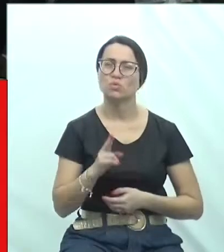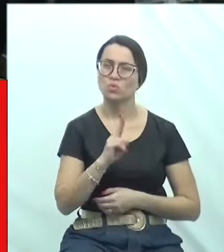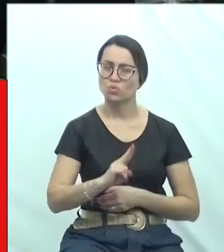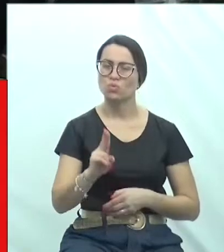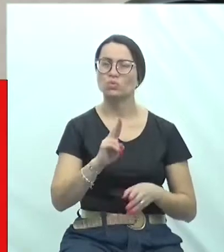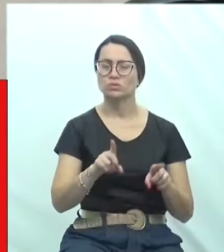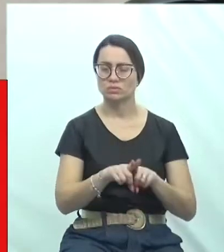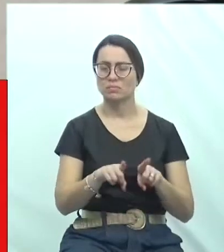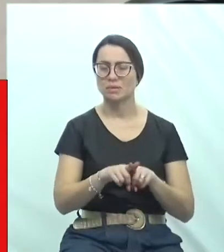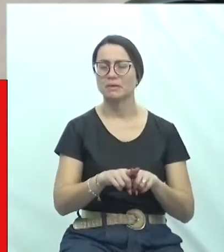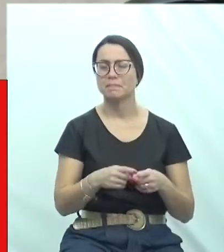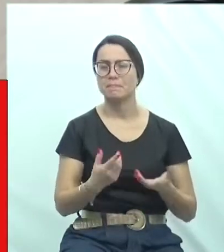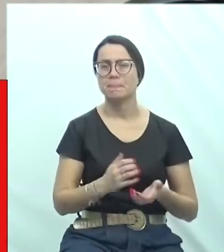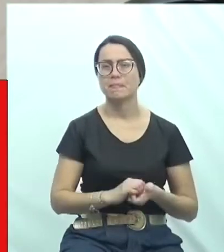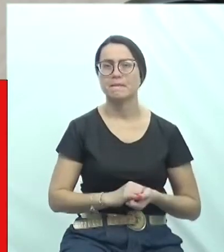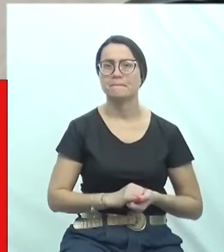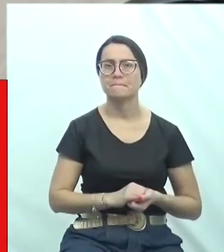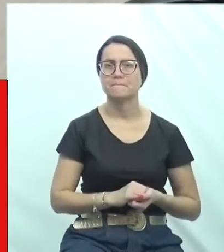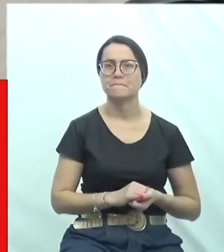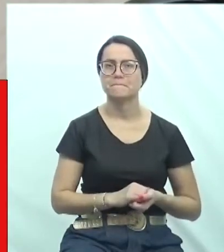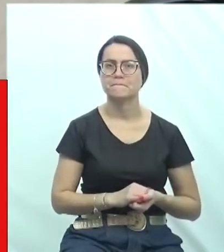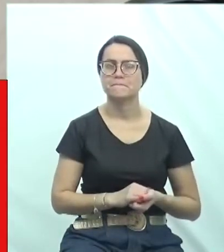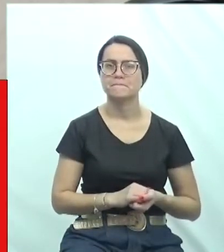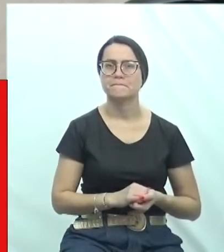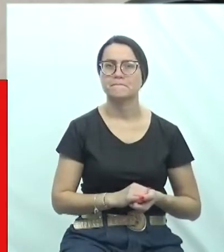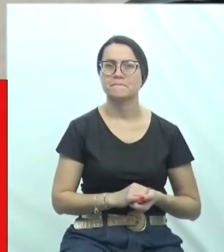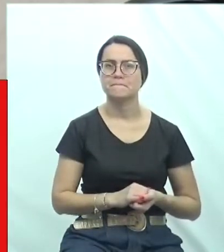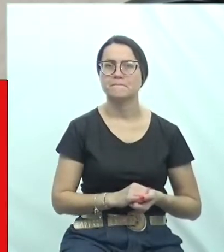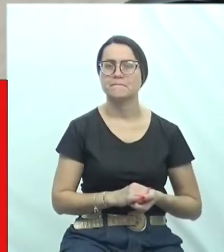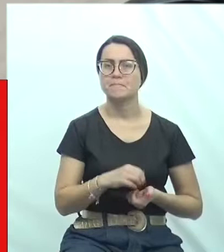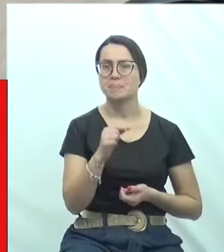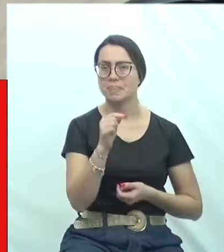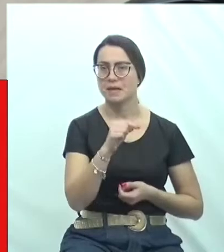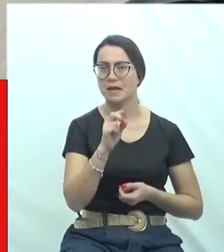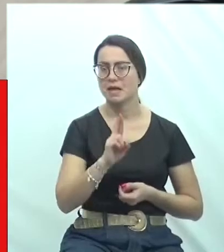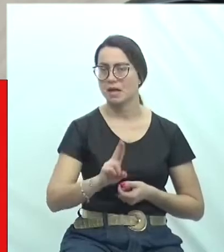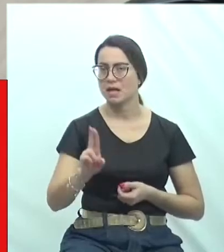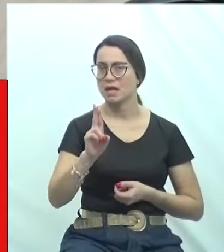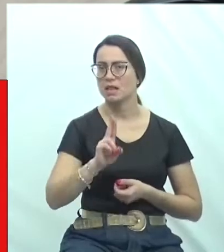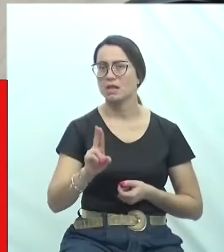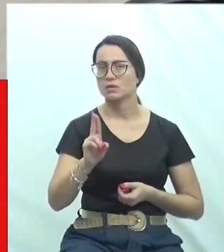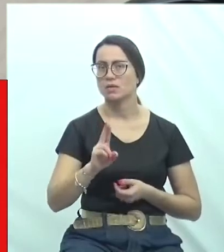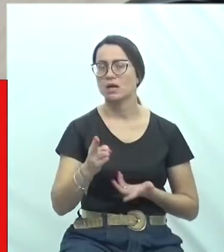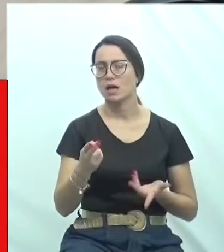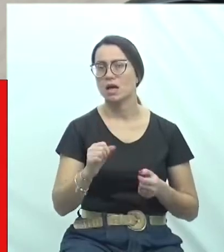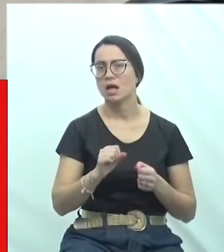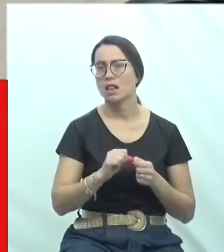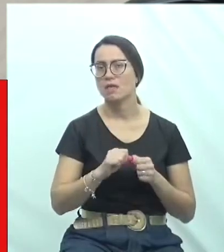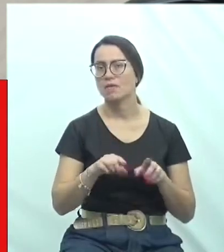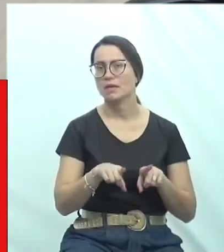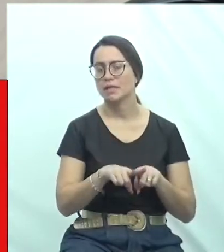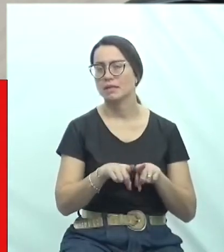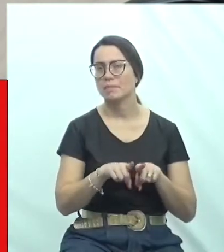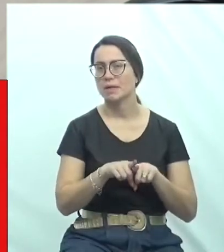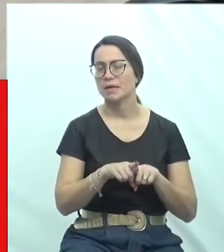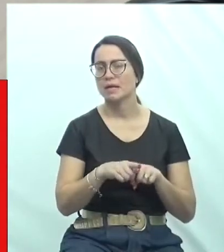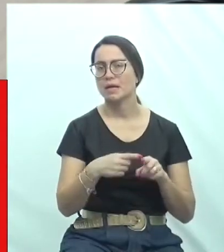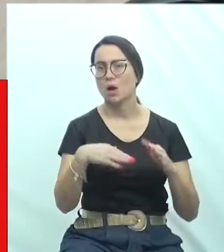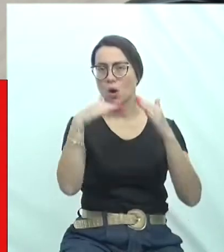ponta utilizam esse tipo de ventosa. Ela é utilizada, ela é feita, inclusive, seguindo as normativas